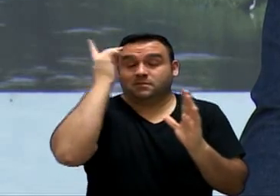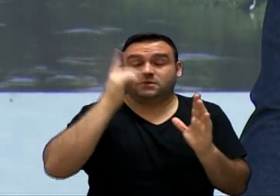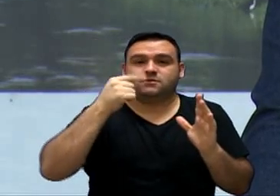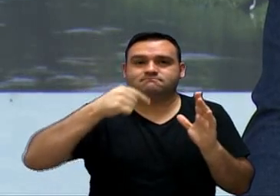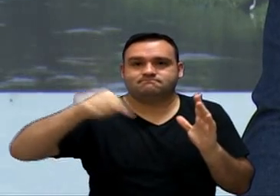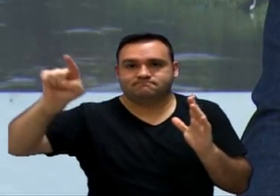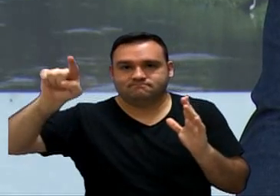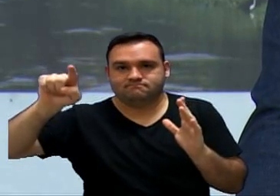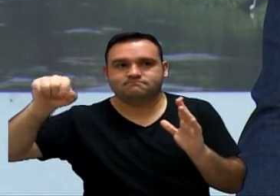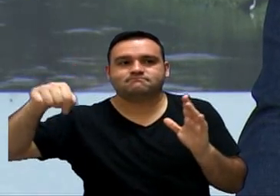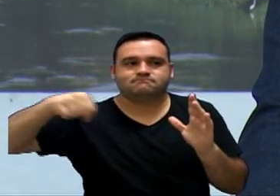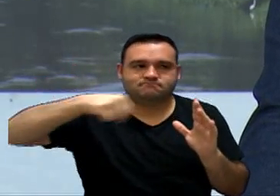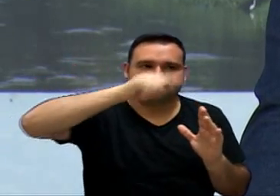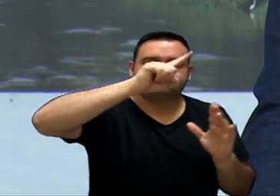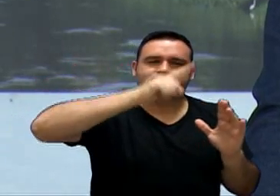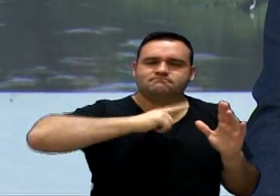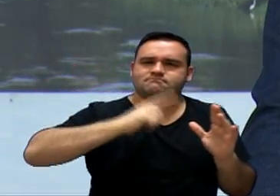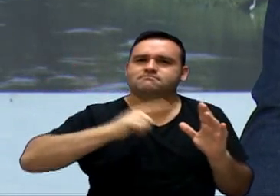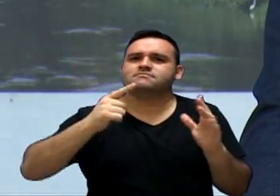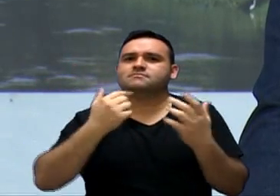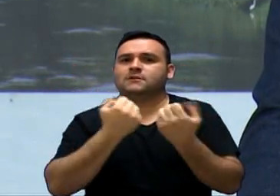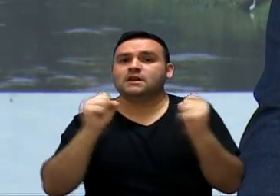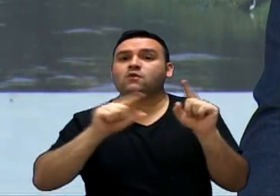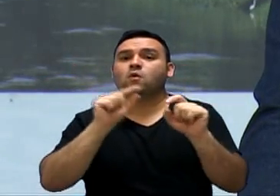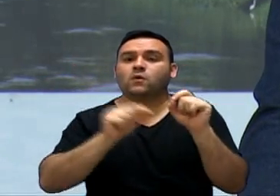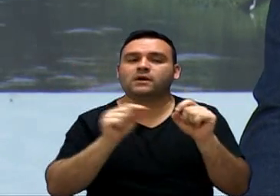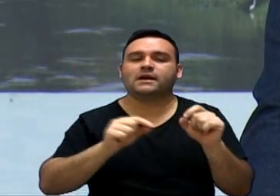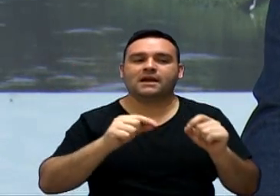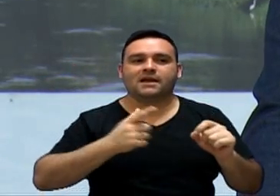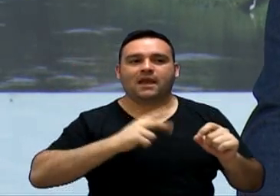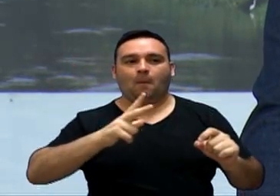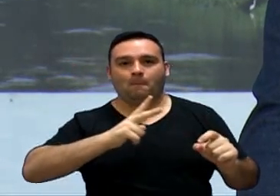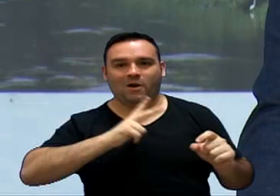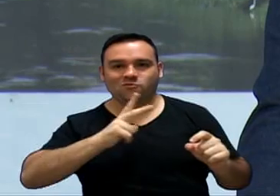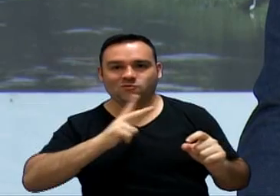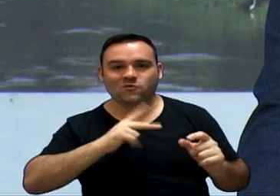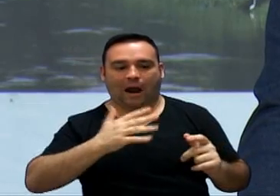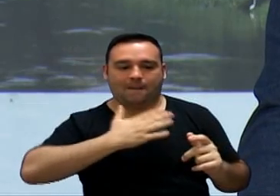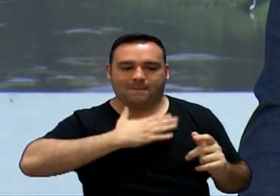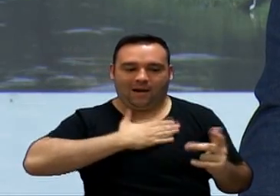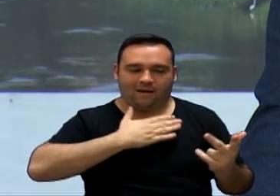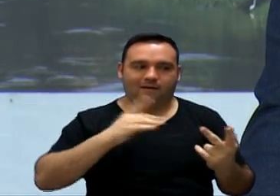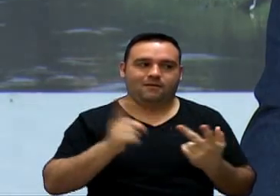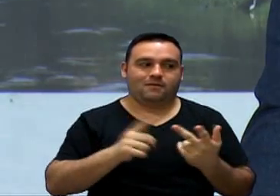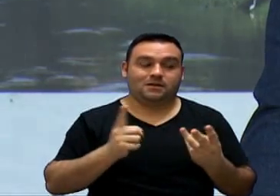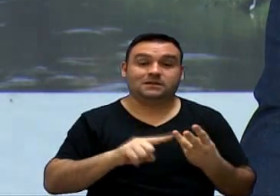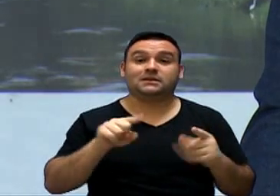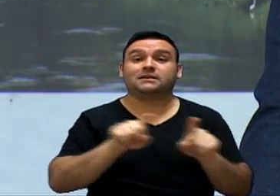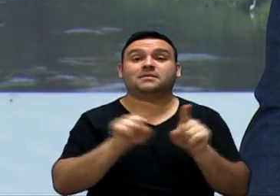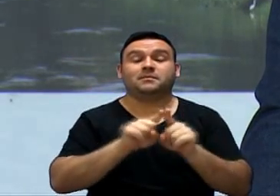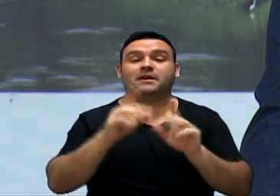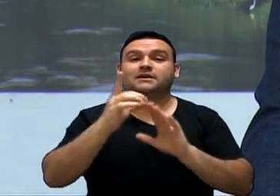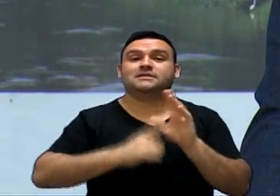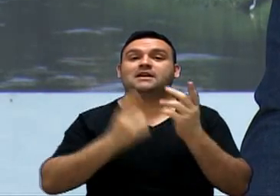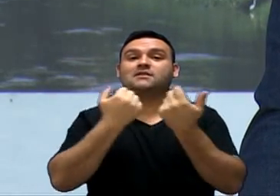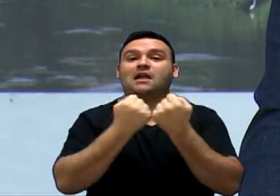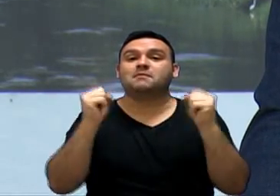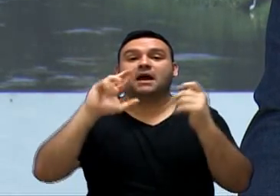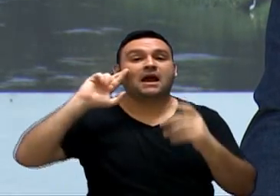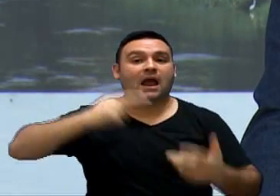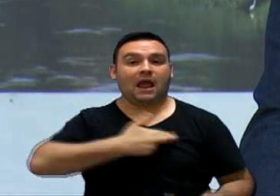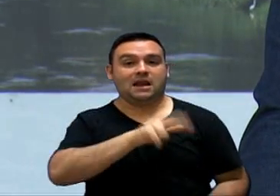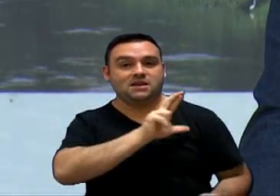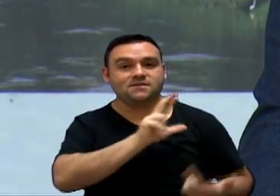cidadão. Ela garante a propriedade privada, ela garante o direito ao culto, à liberdade de crença.